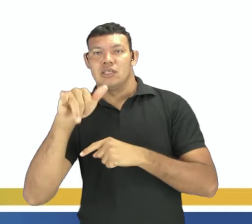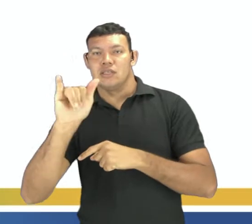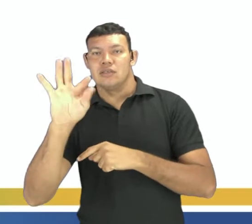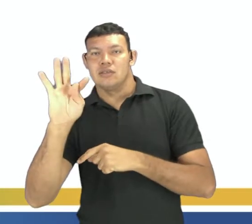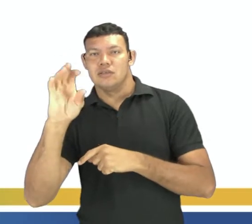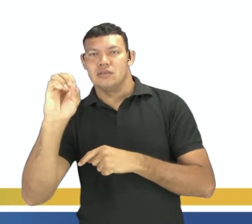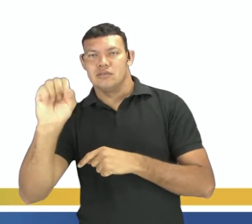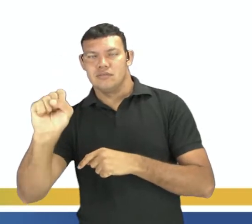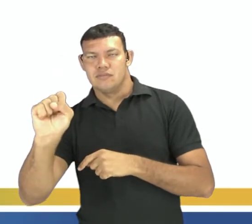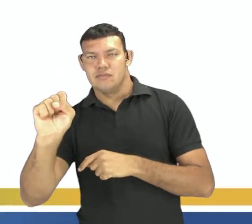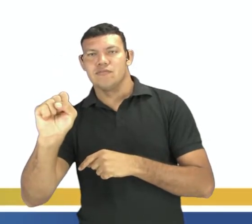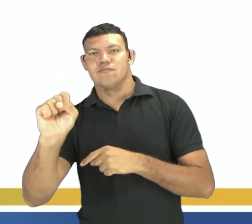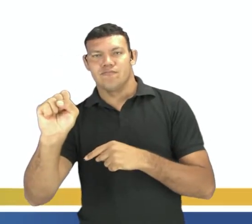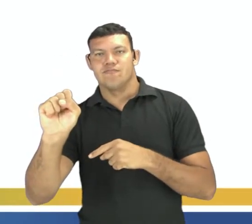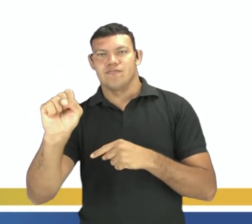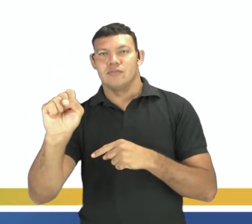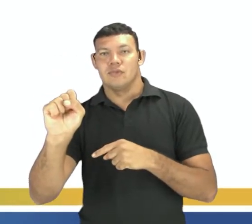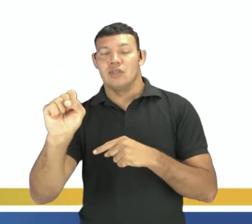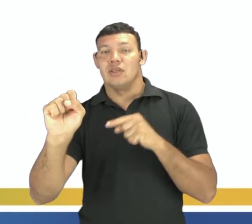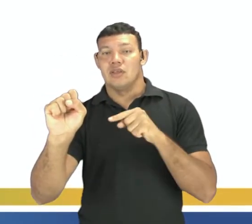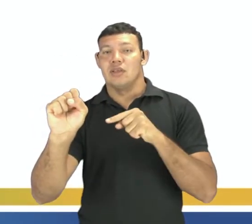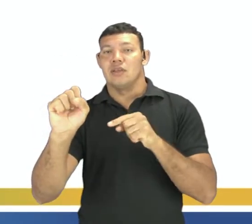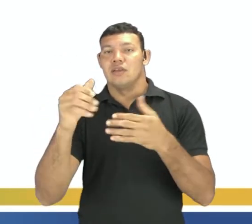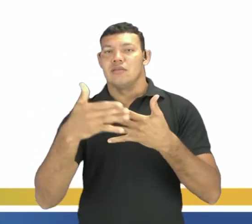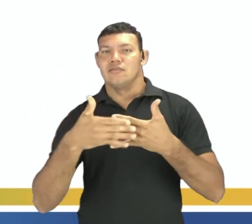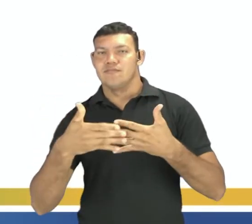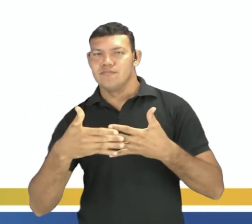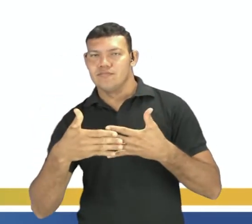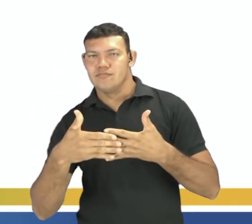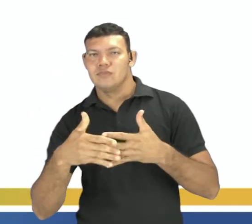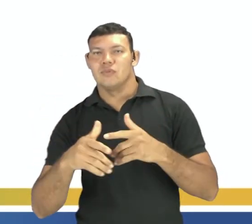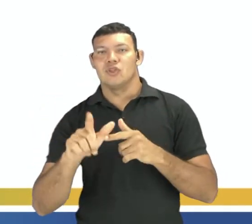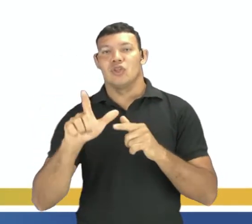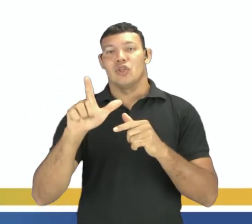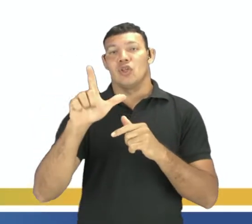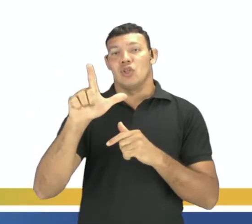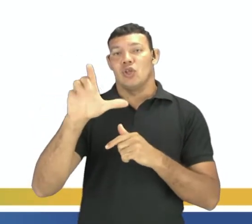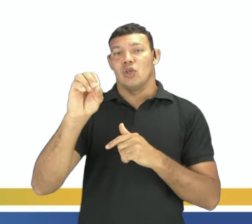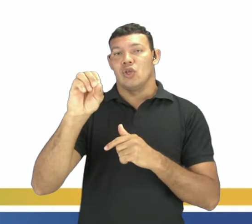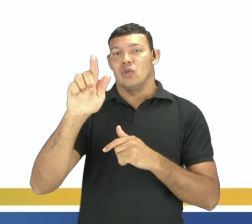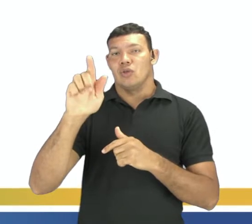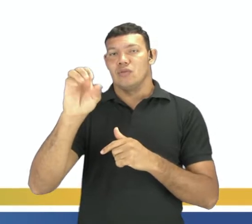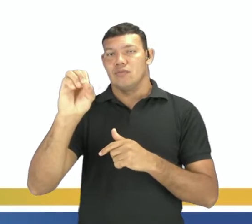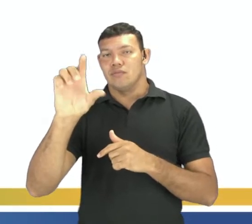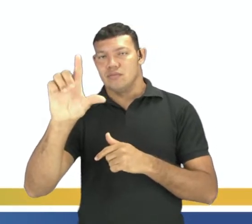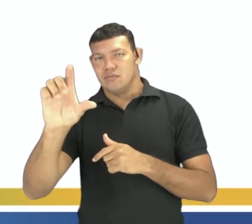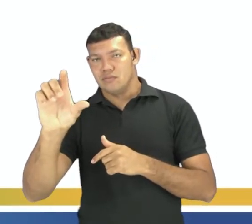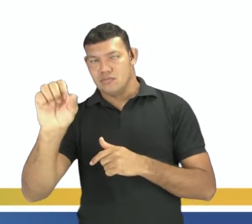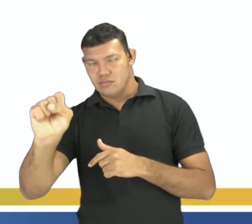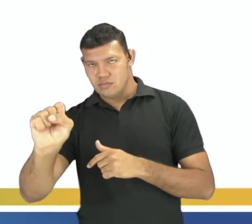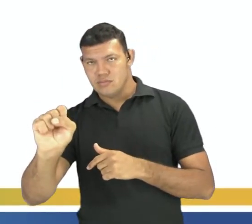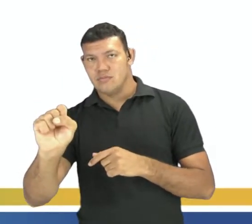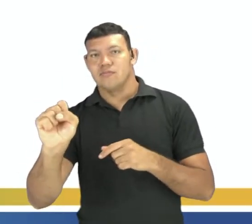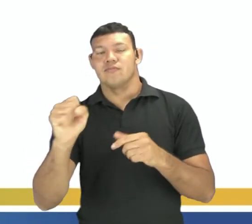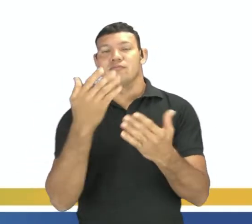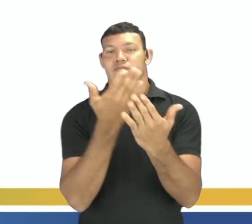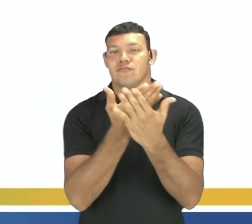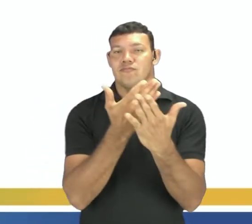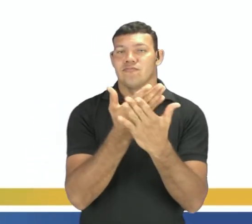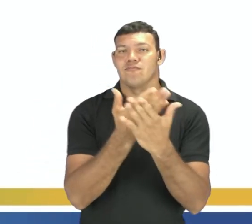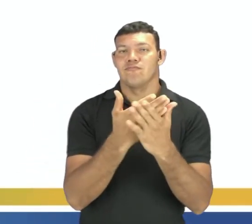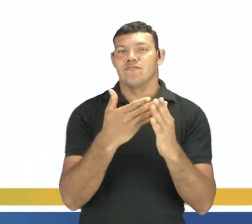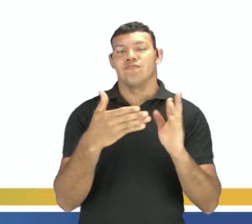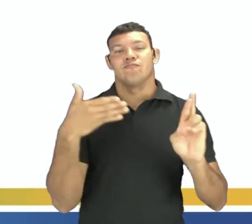que estuda sobre os tipos de tecidos, animais, tanto como vegetais. Então, refere-se